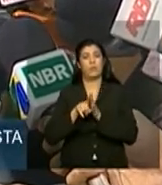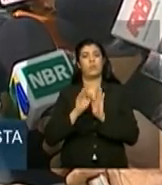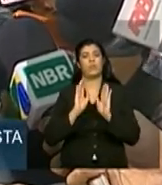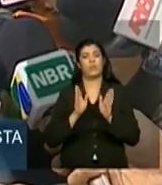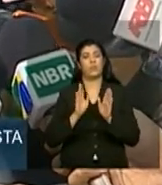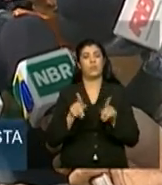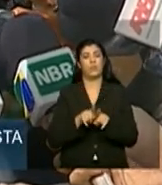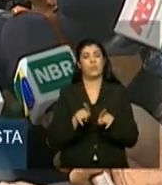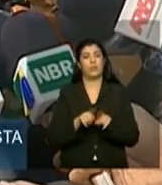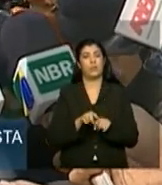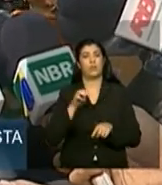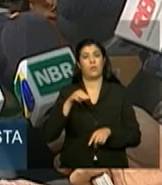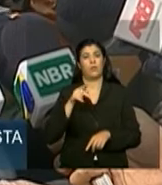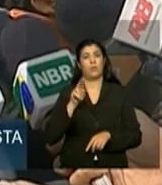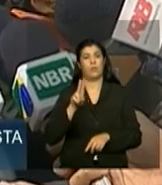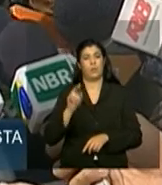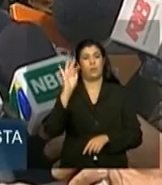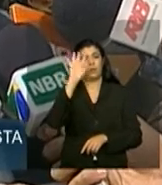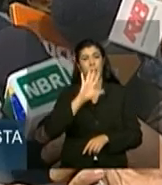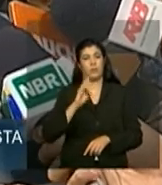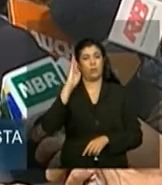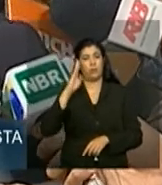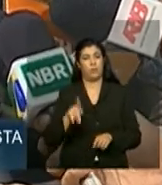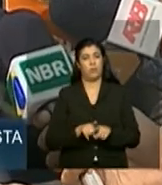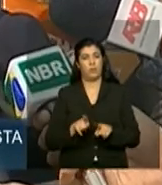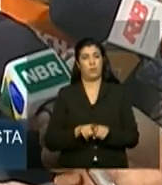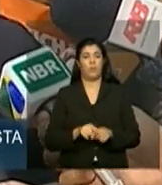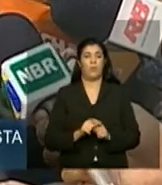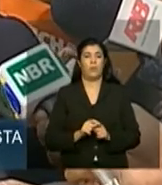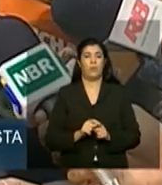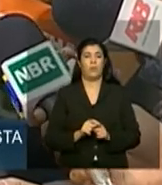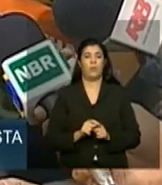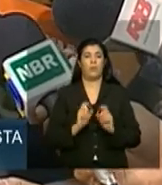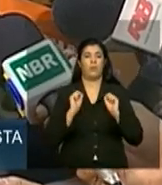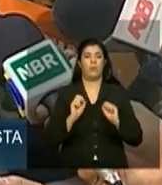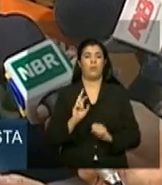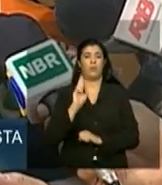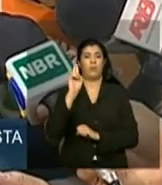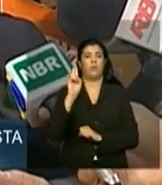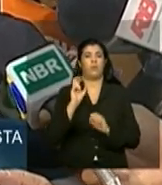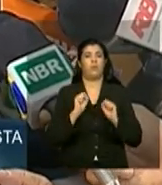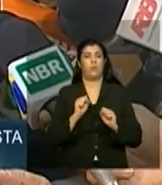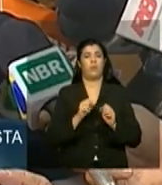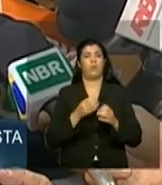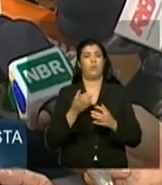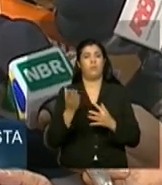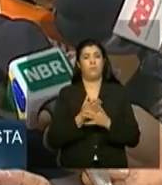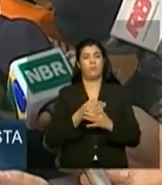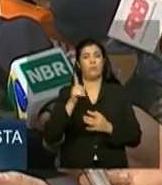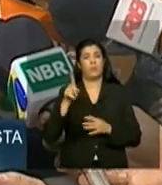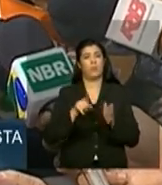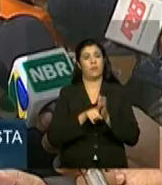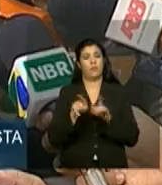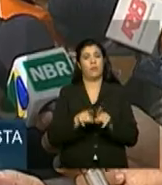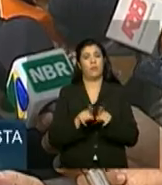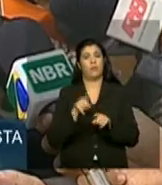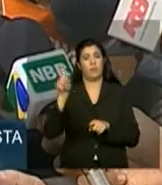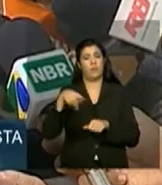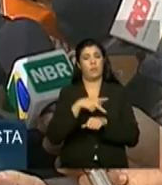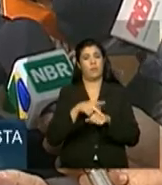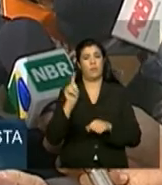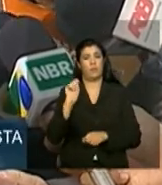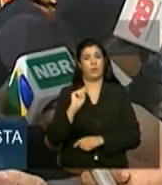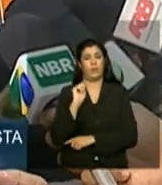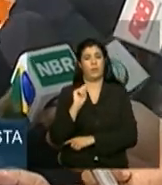já disse, tanto do Ministério Público Federal brasileiro como das autoridades do processo investigatório que está sendo feito também